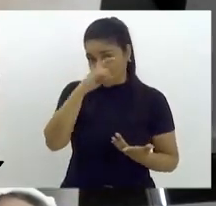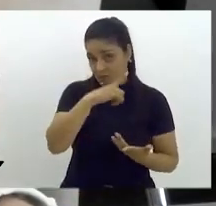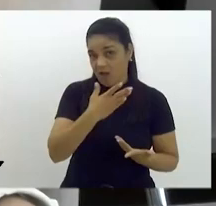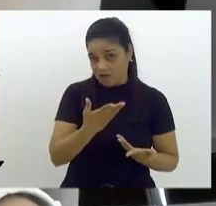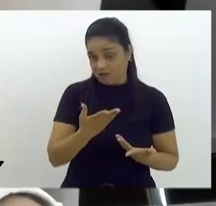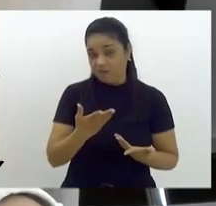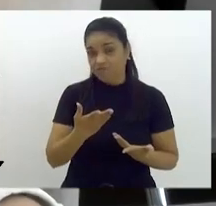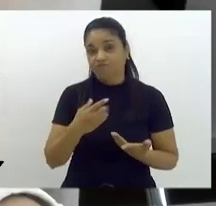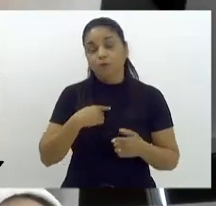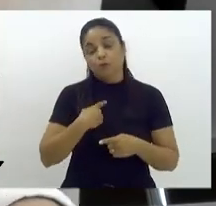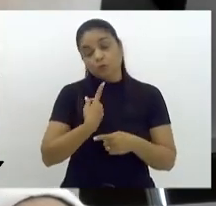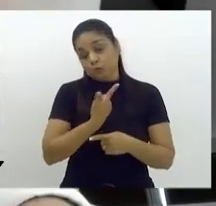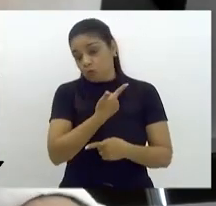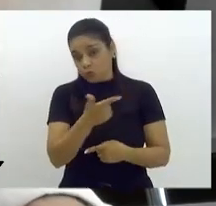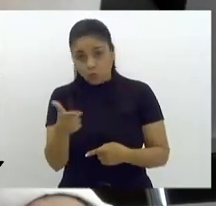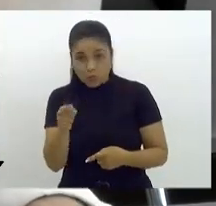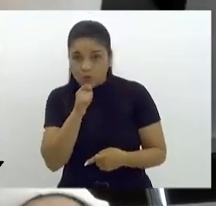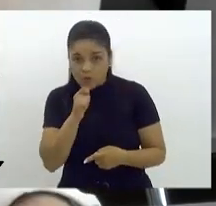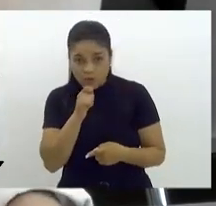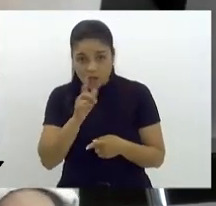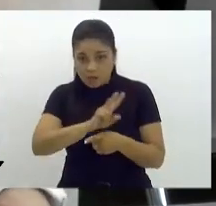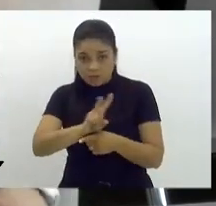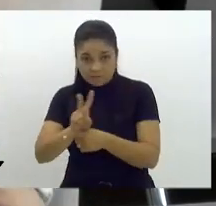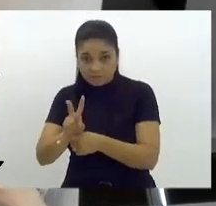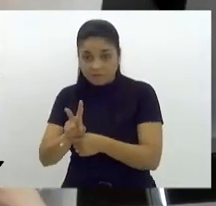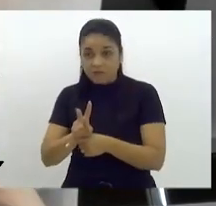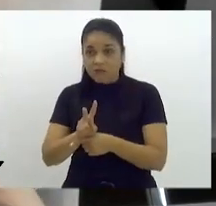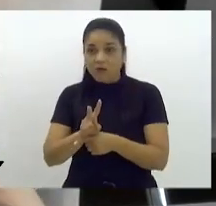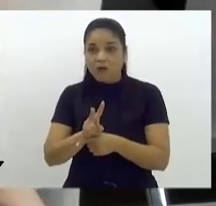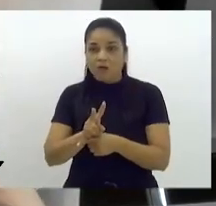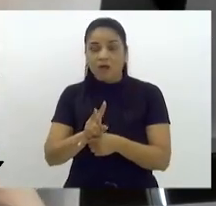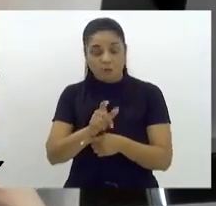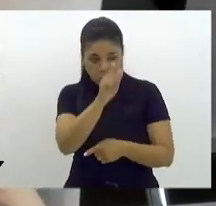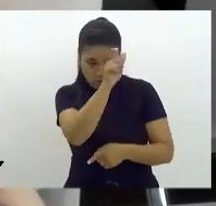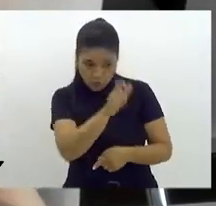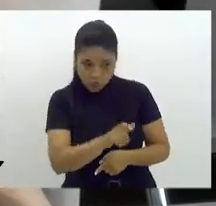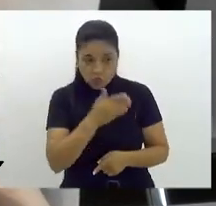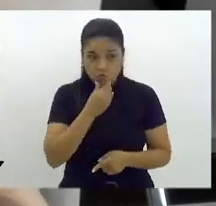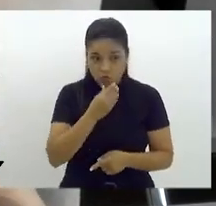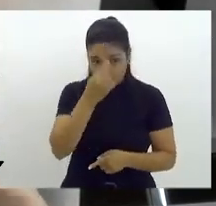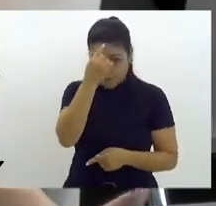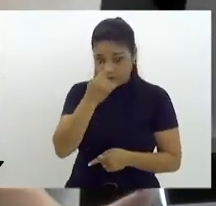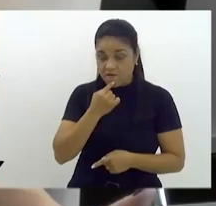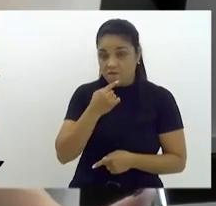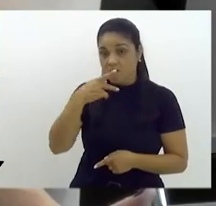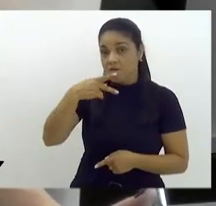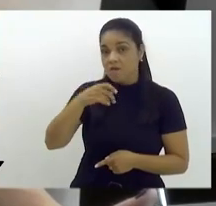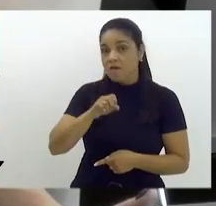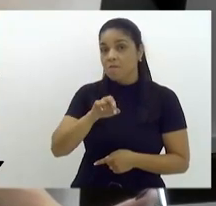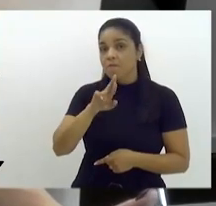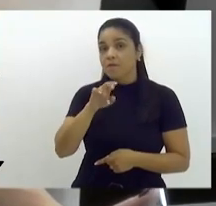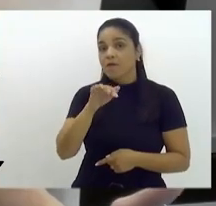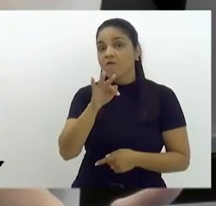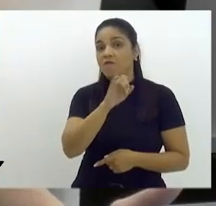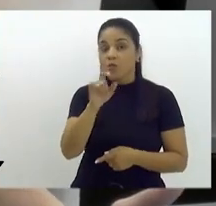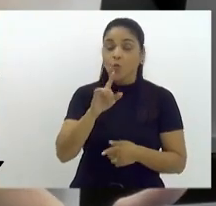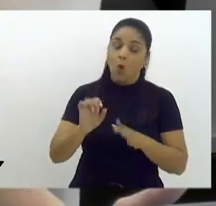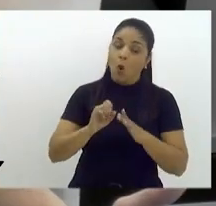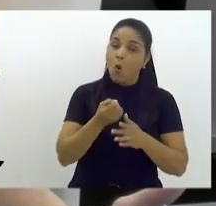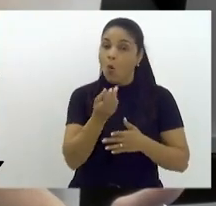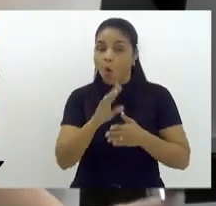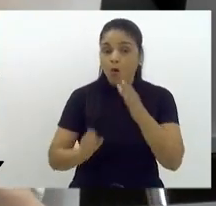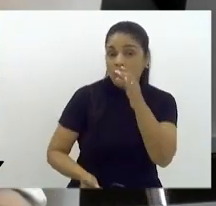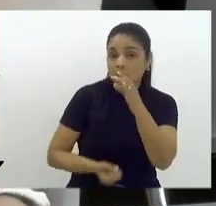não ter isso com medida protetiva Nós não somos isso o perfil do agressor ou algo que ele criou o perfil